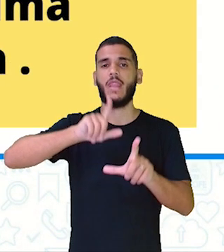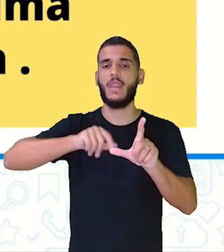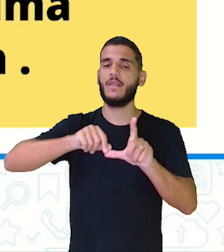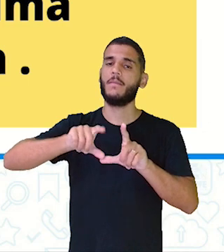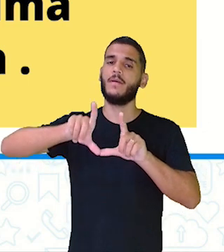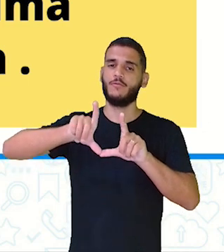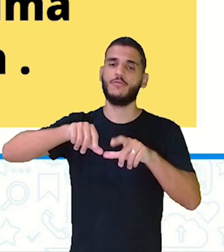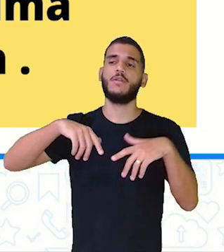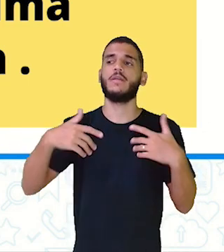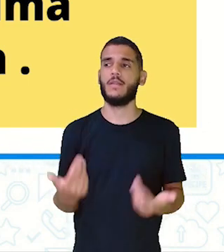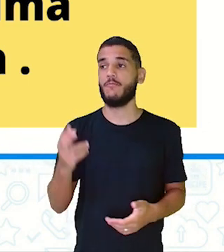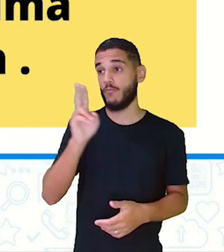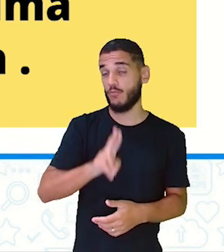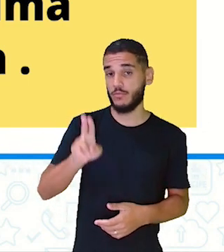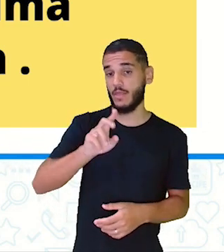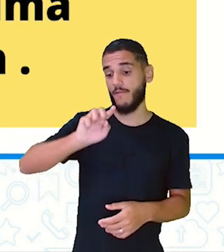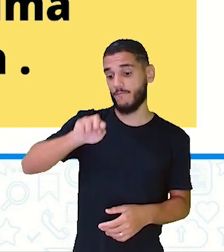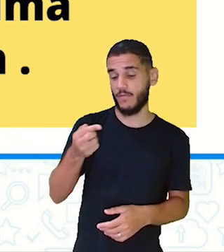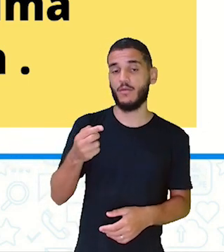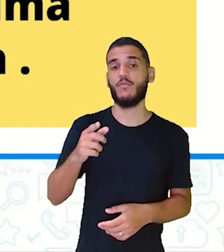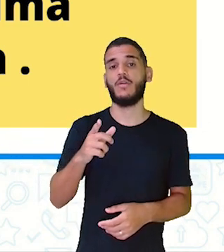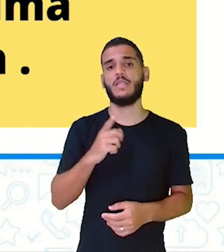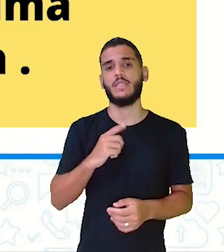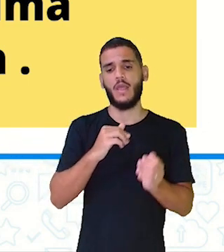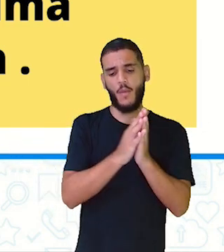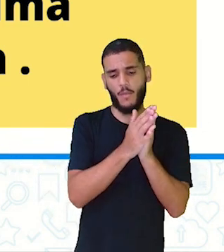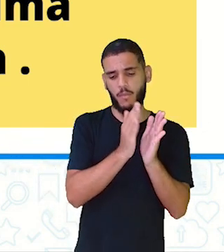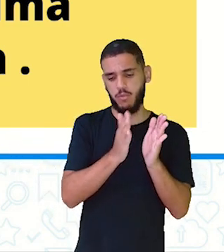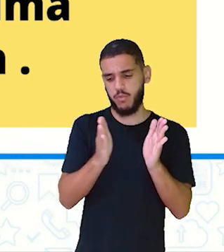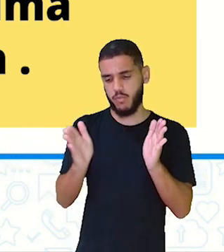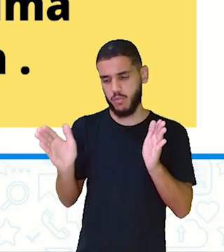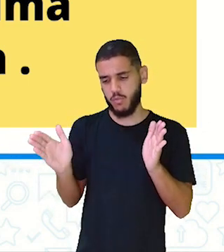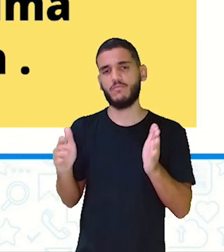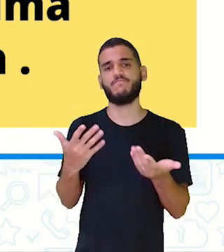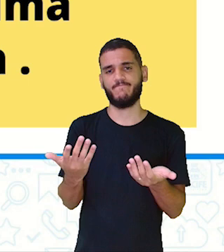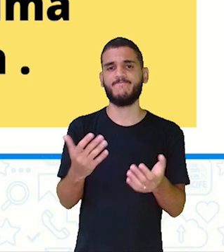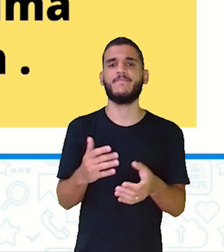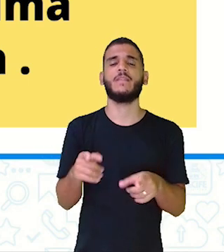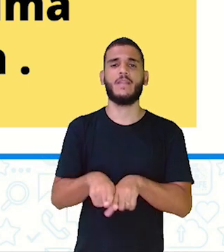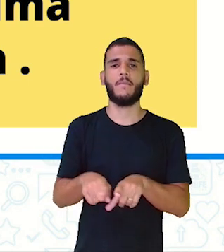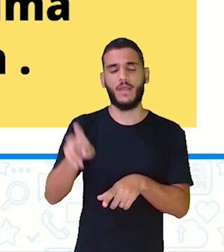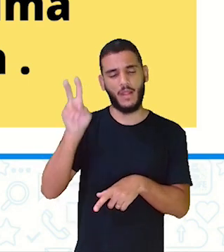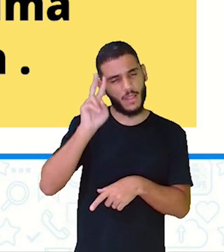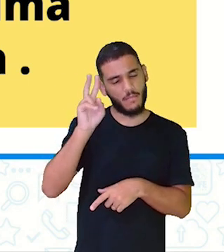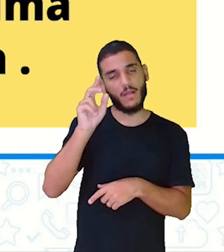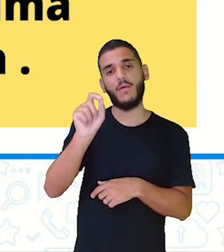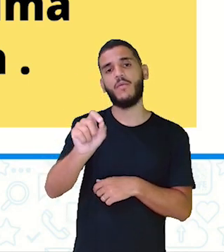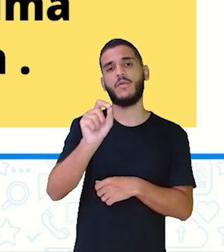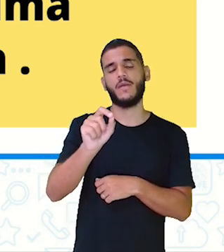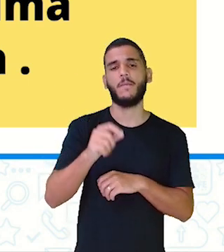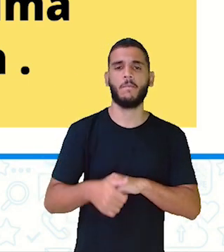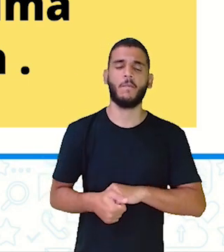maiúsculas. Usar a vírgula para enumerar uma sequência. A gente lembrar que a gente vai ter mais para frente aí